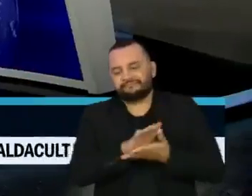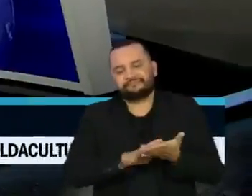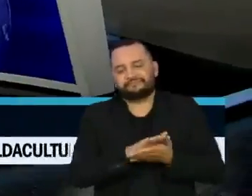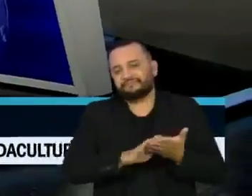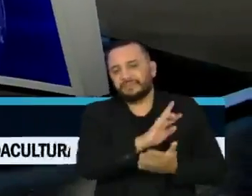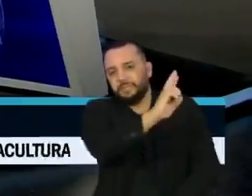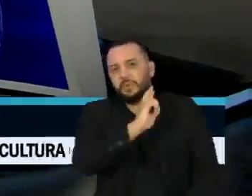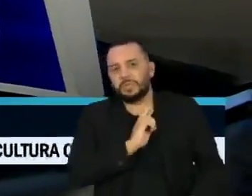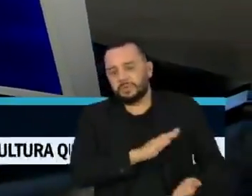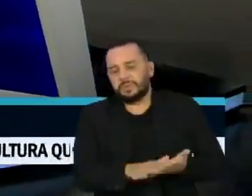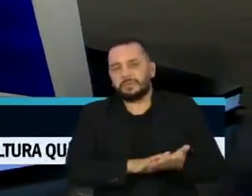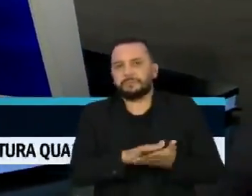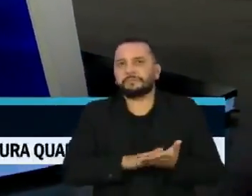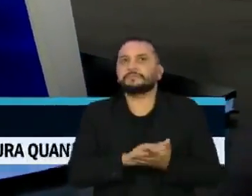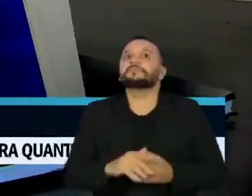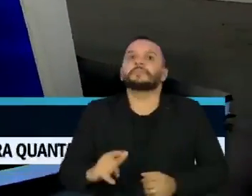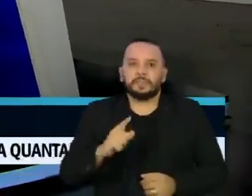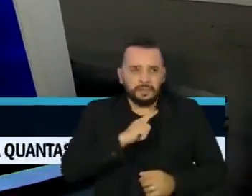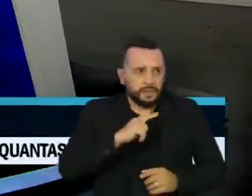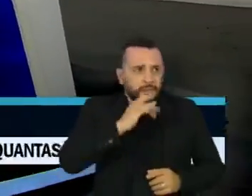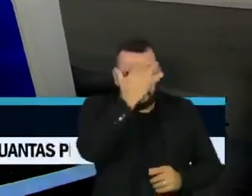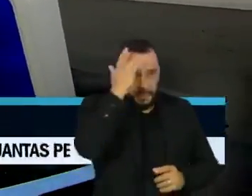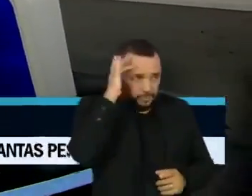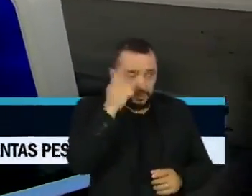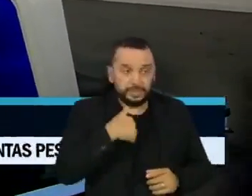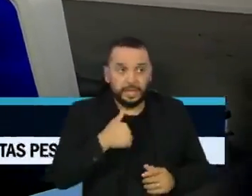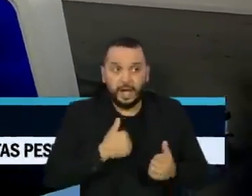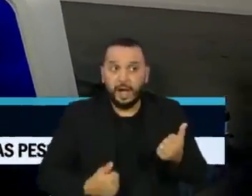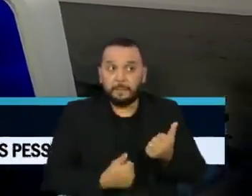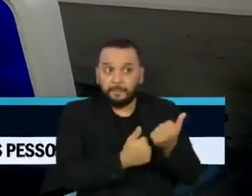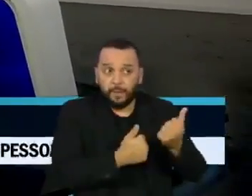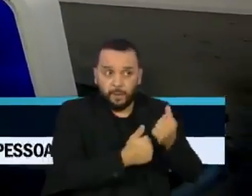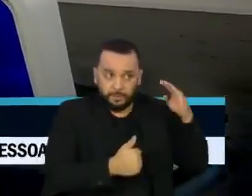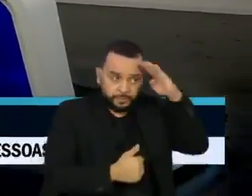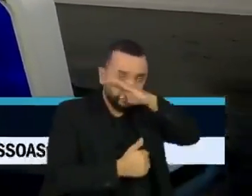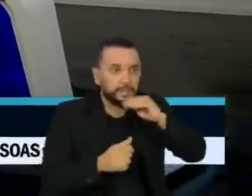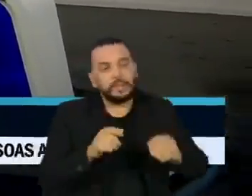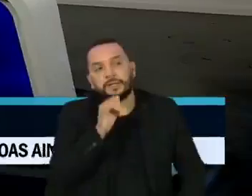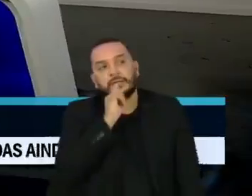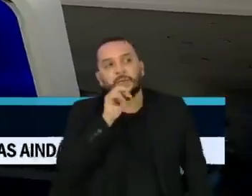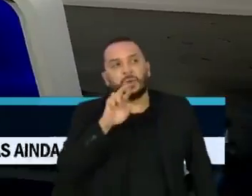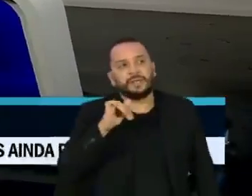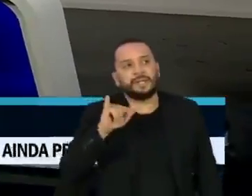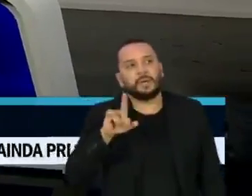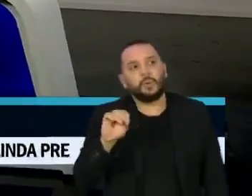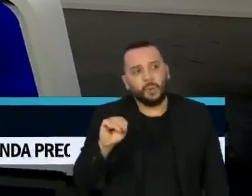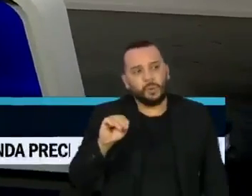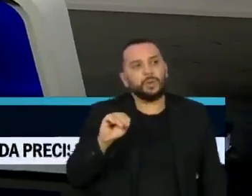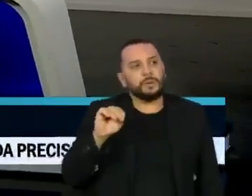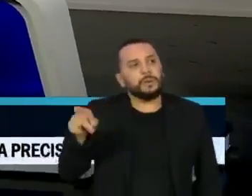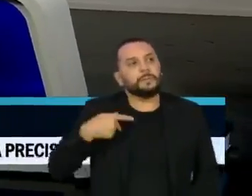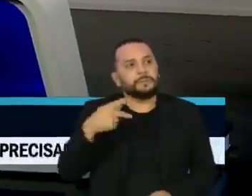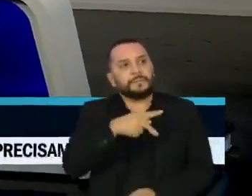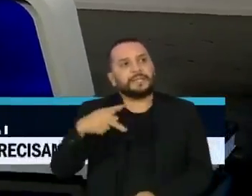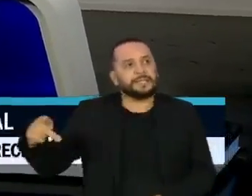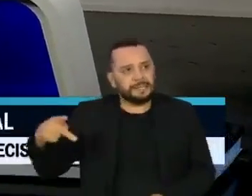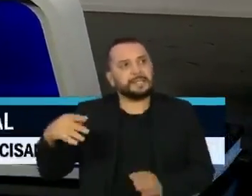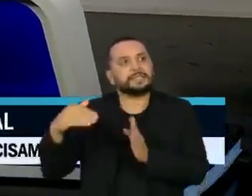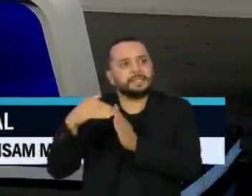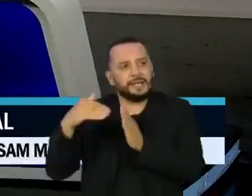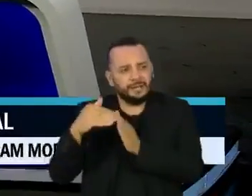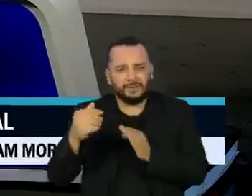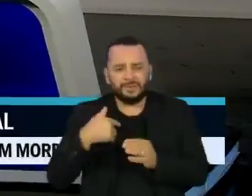Vila, há manifestações também de aliados do presidente Bolsonaro. Rodrigo Pacheco, presidente do Senado, falou que o negacionismo diante da pandemia é